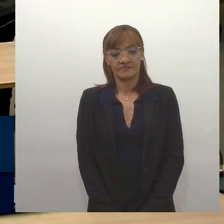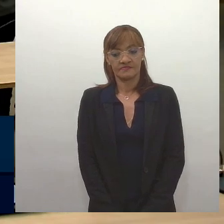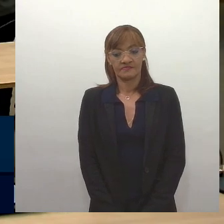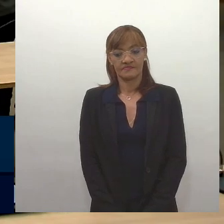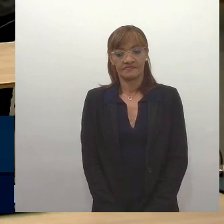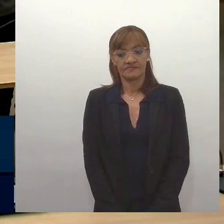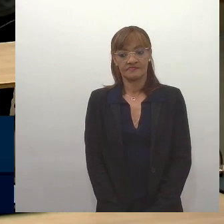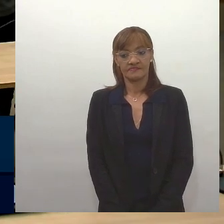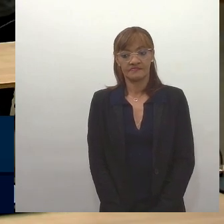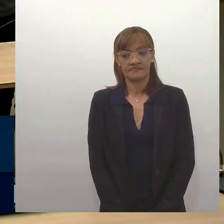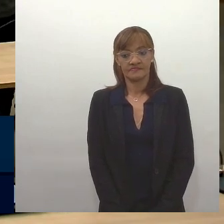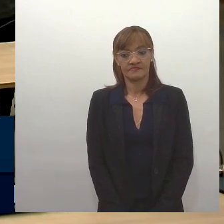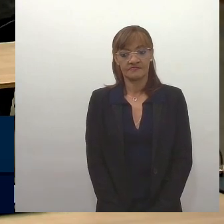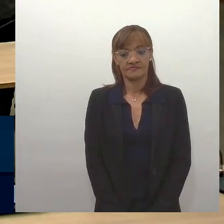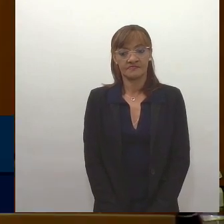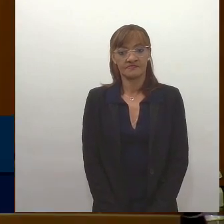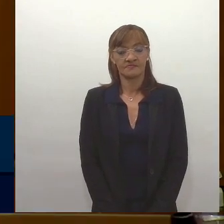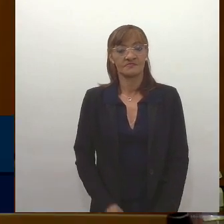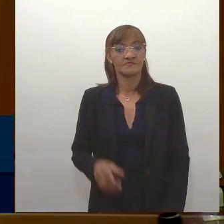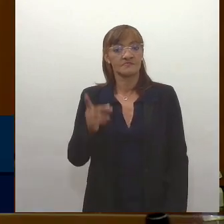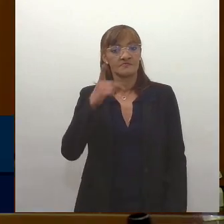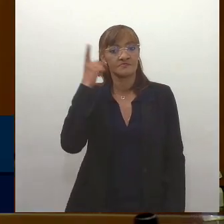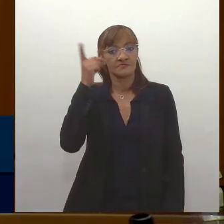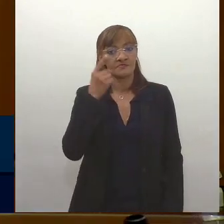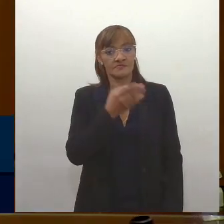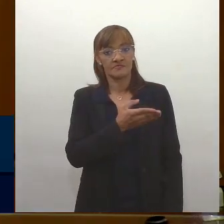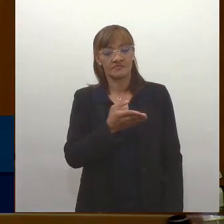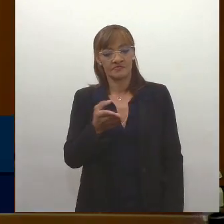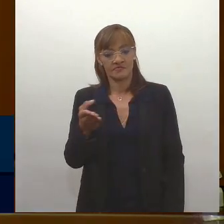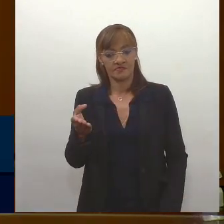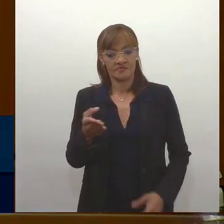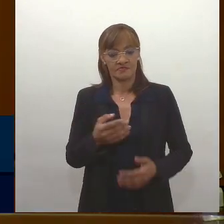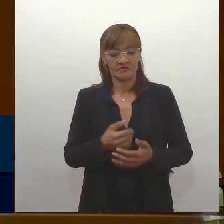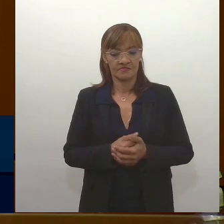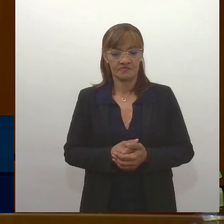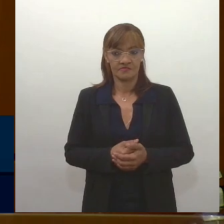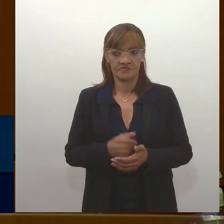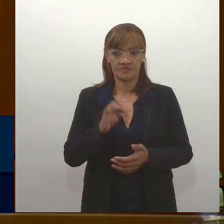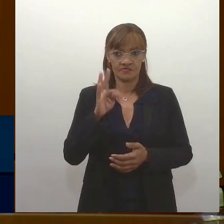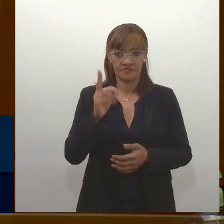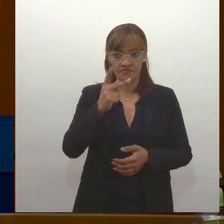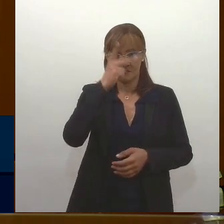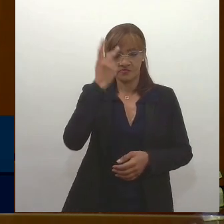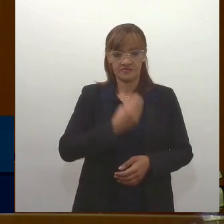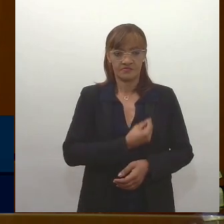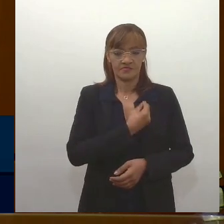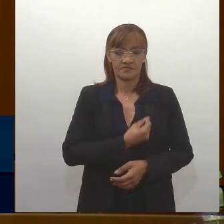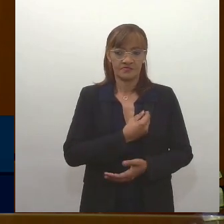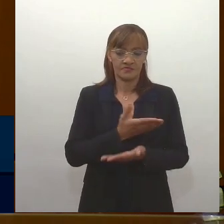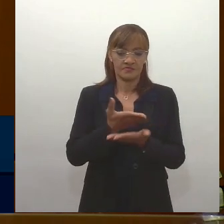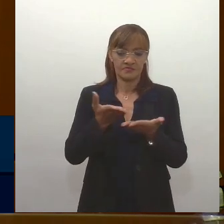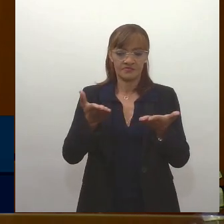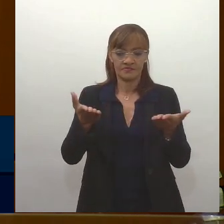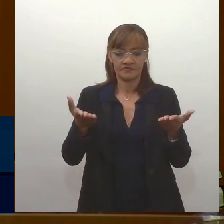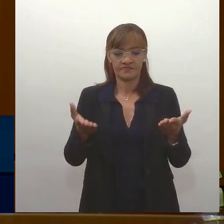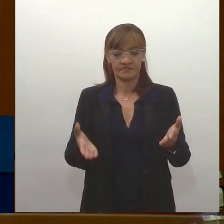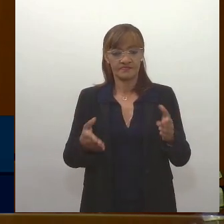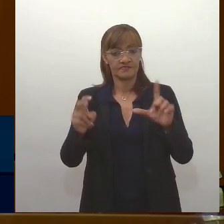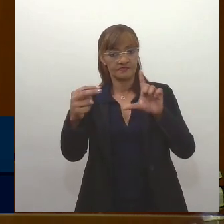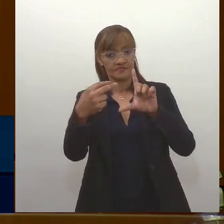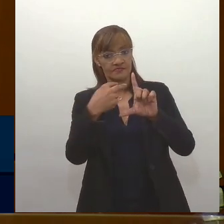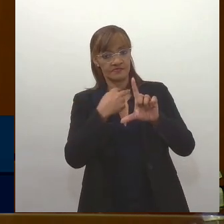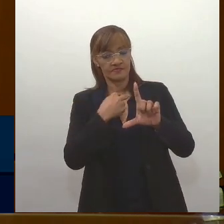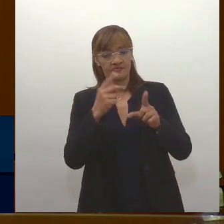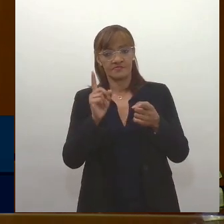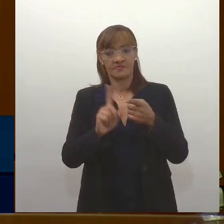senhoras deputados senhores deputados público e imprensa aqui presente pessoas que nos acompanham através da internet